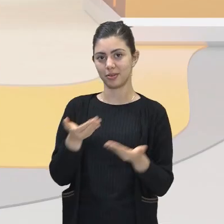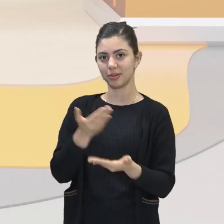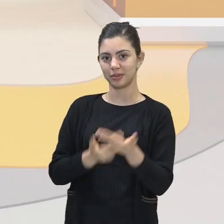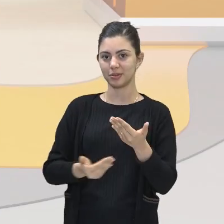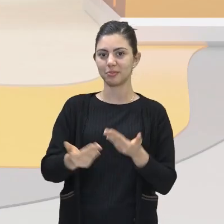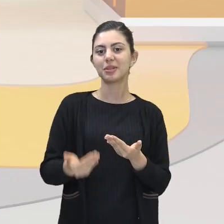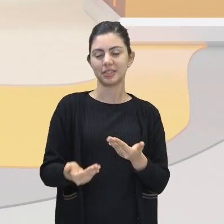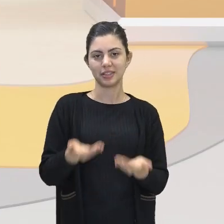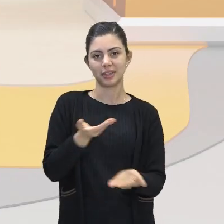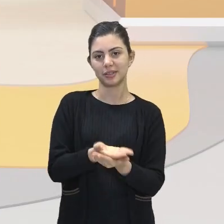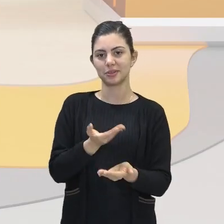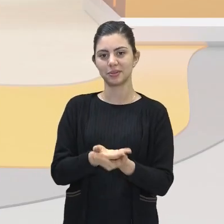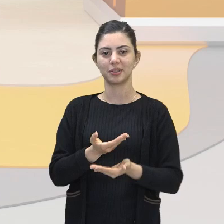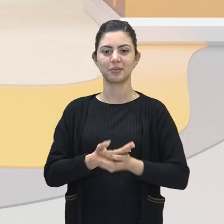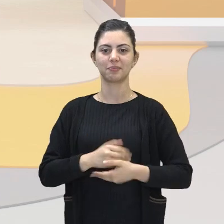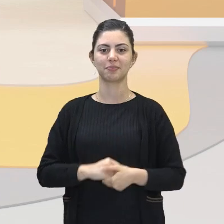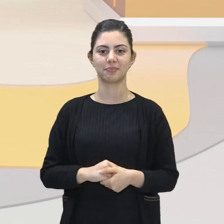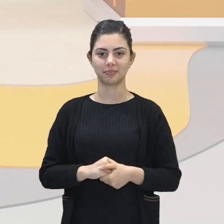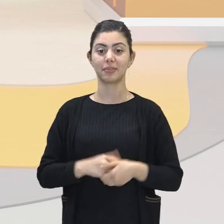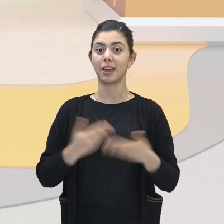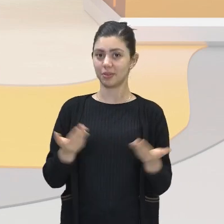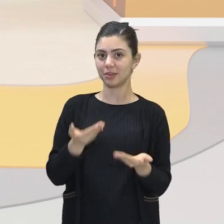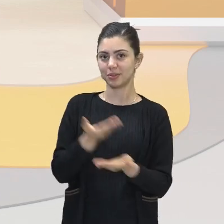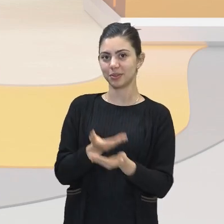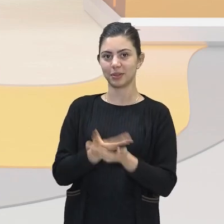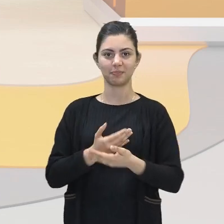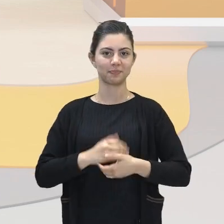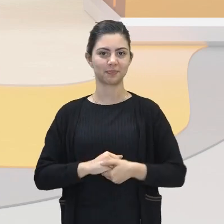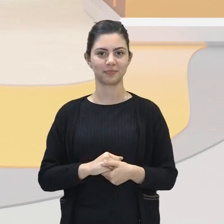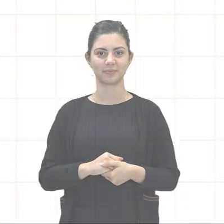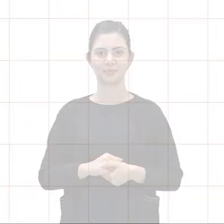desse momento cultural, vamos para a nossa aula desse momento.